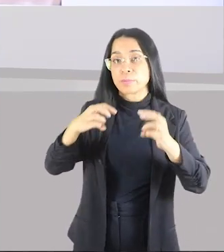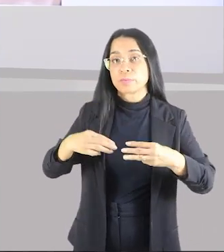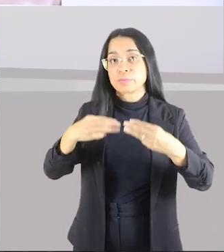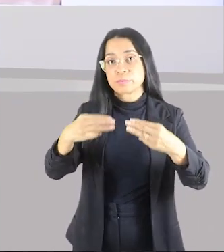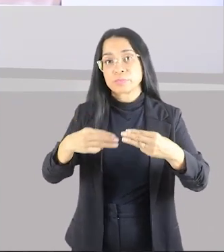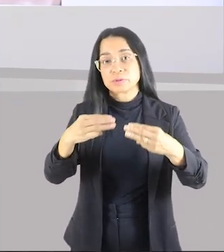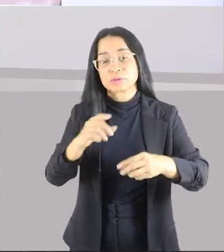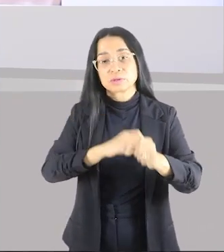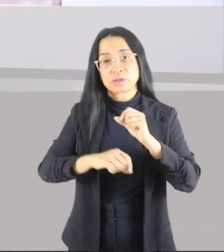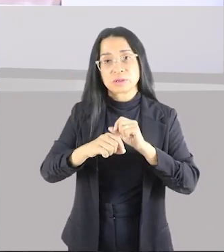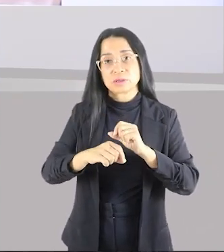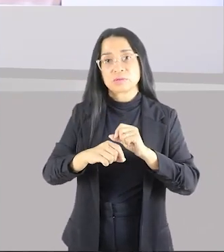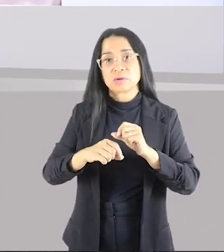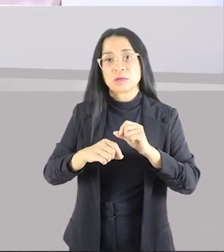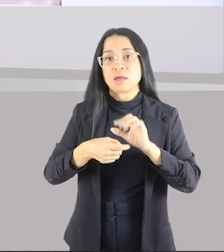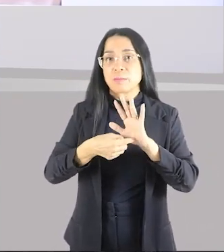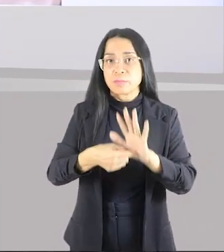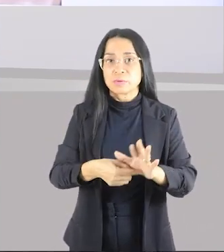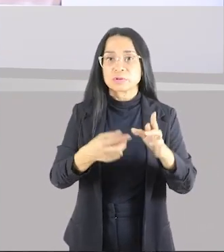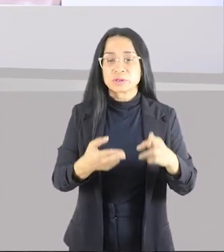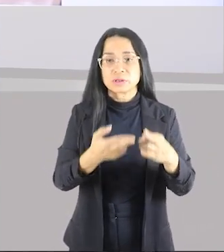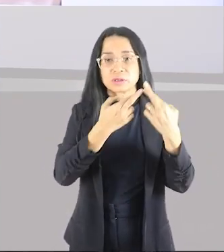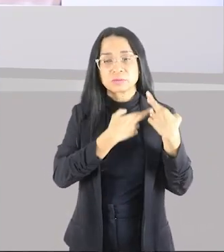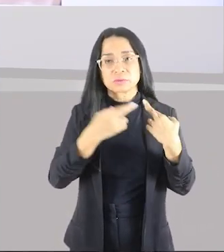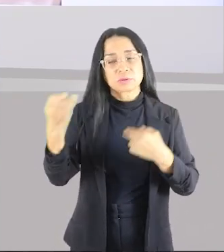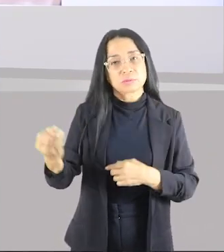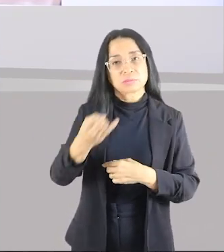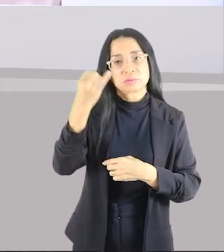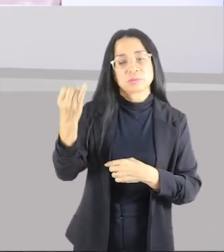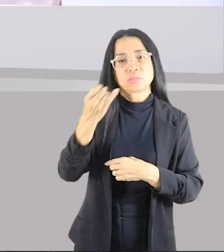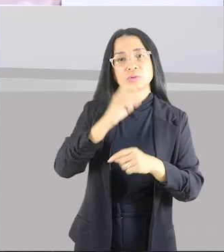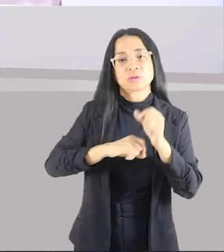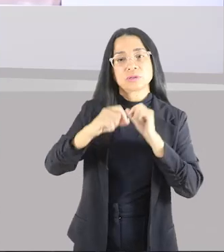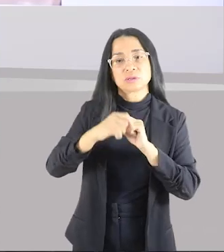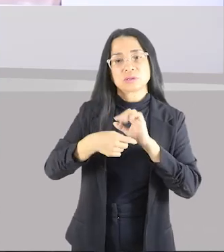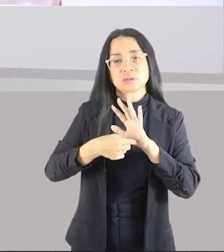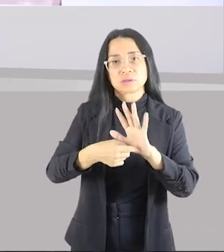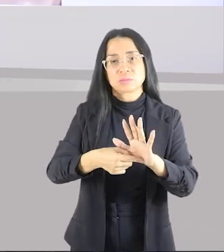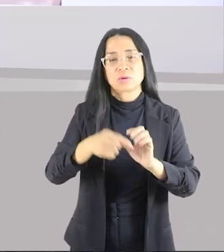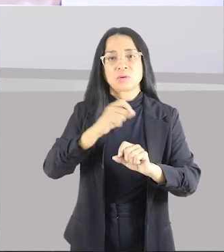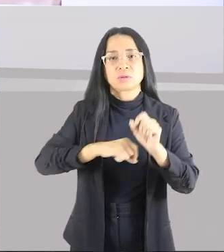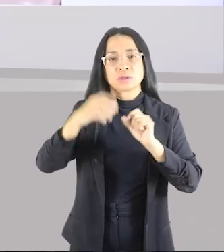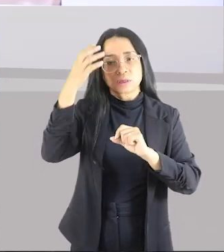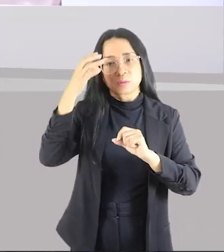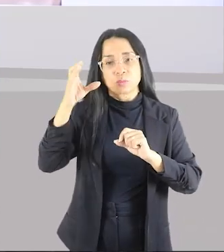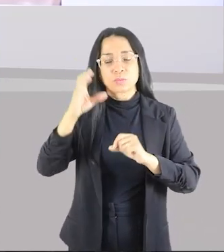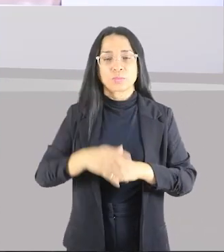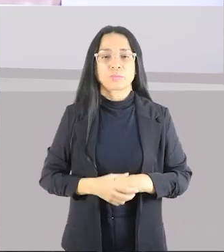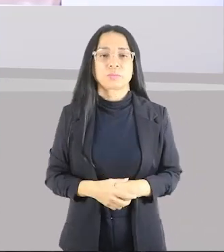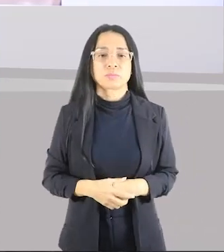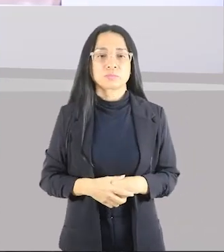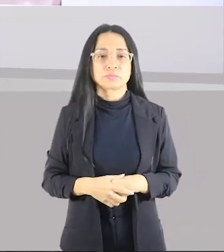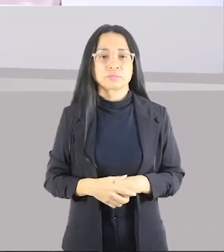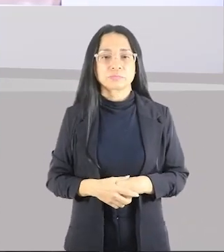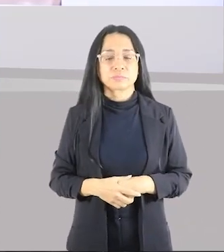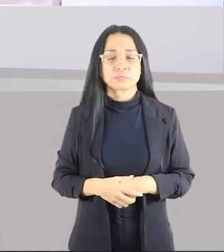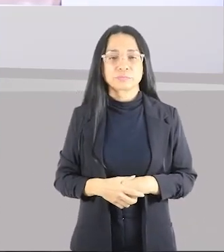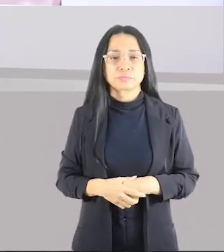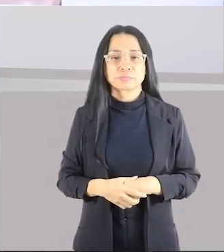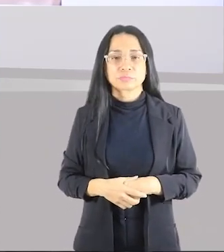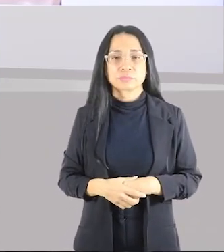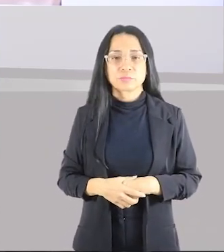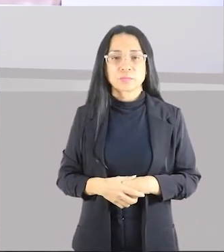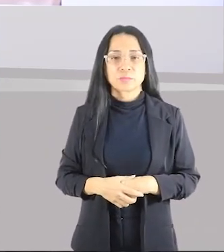muito sobre a responsabilidade, principalmente sobre a importância que o país tem dedicado a essa pasta. E aqui a gente tem um incentivo